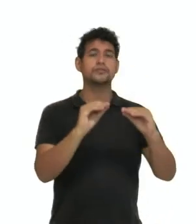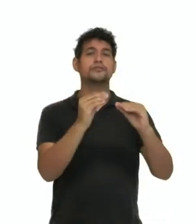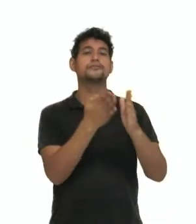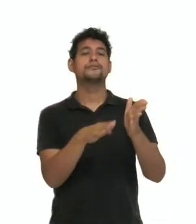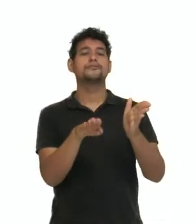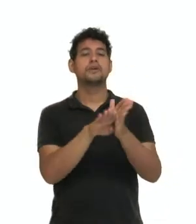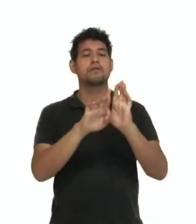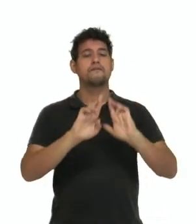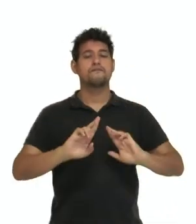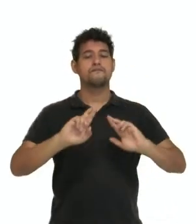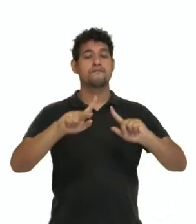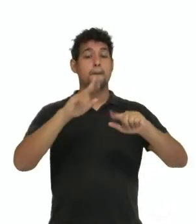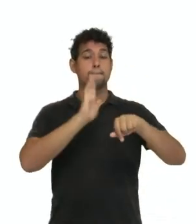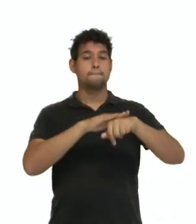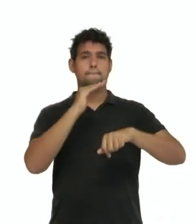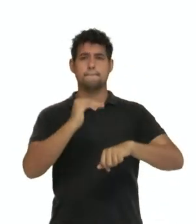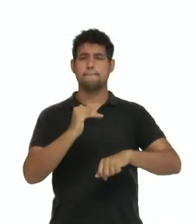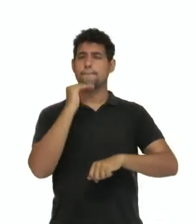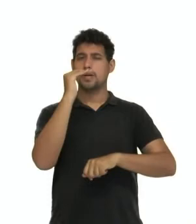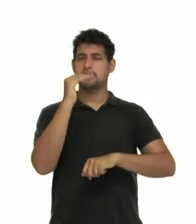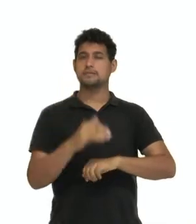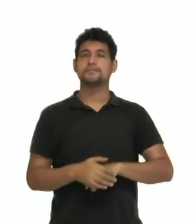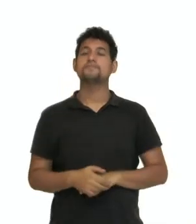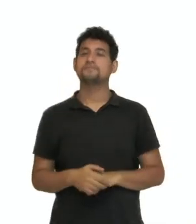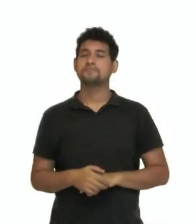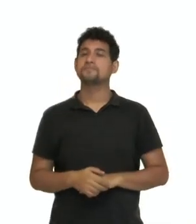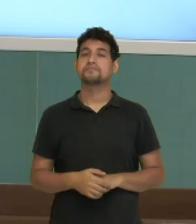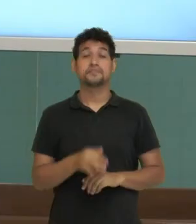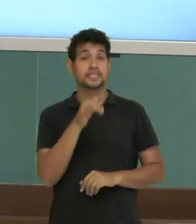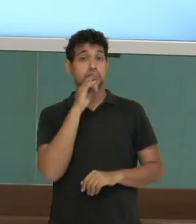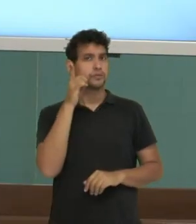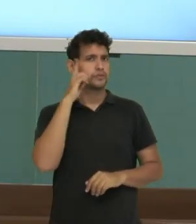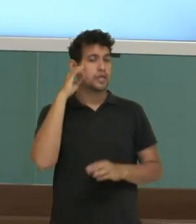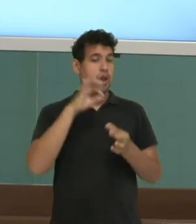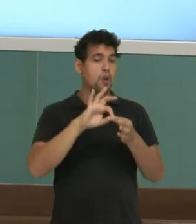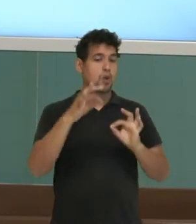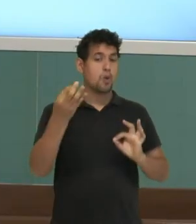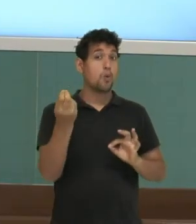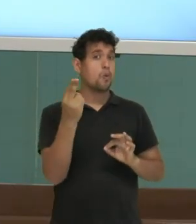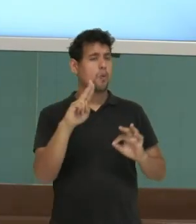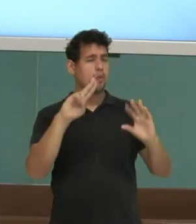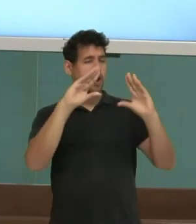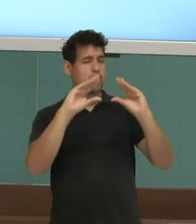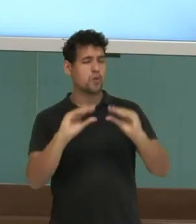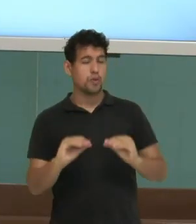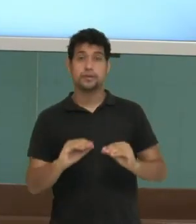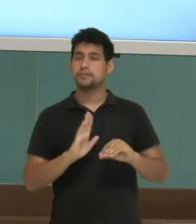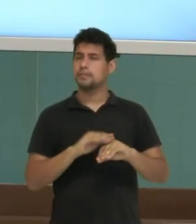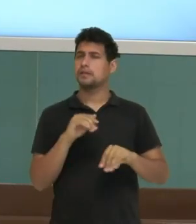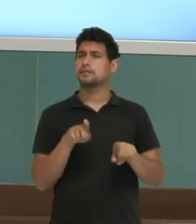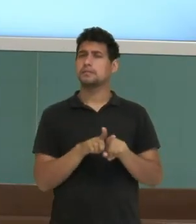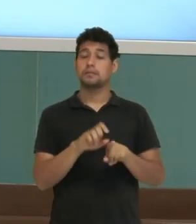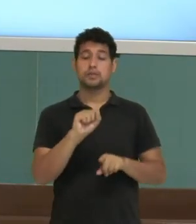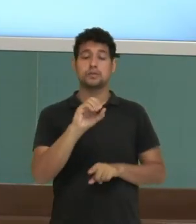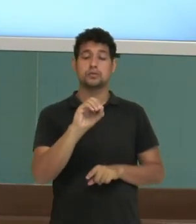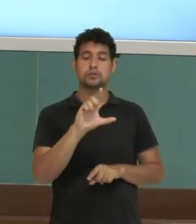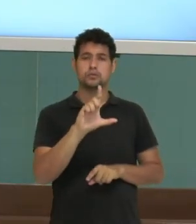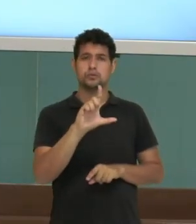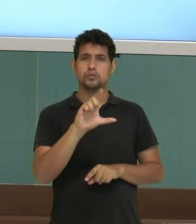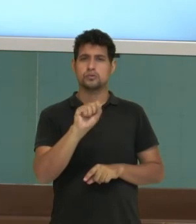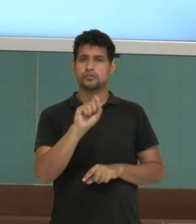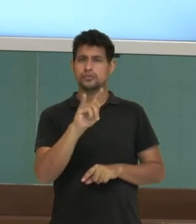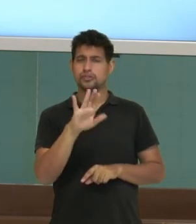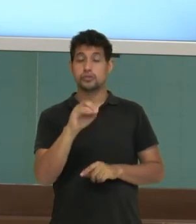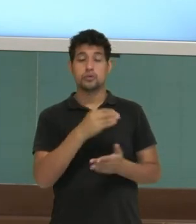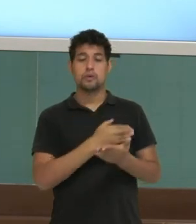a diferença máxima. Ou o dia é mais longo, ou a noite é mais longa. Solstício de verão começa o verão